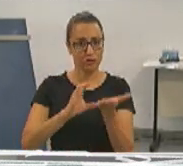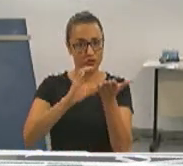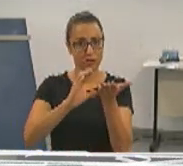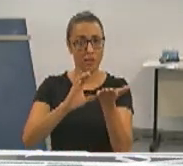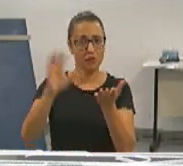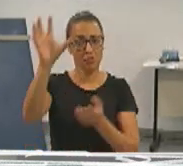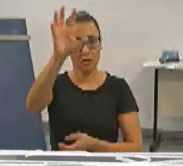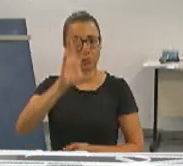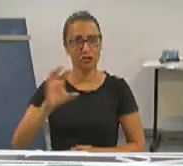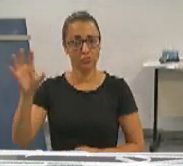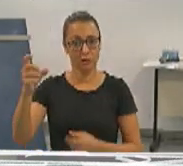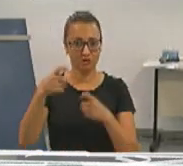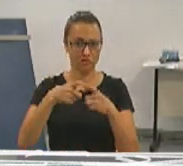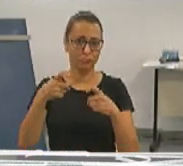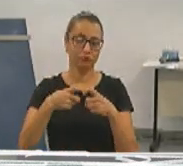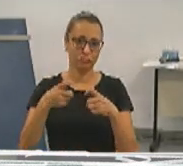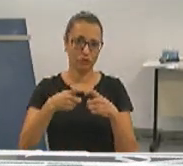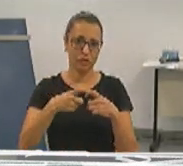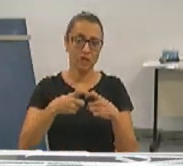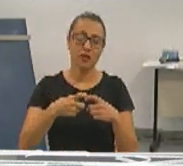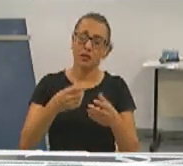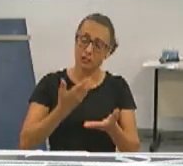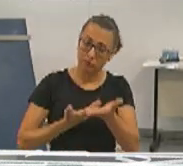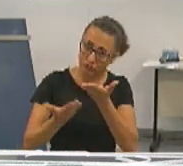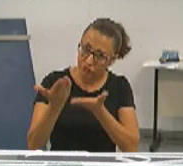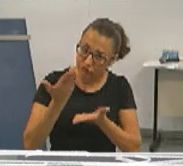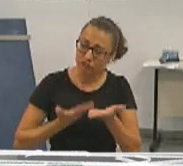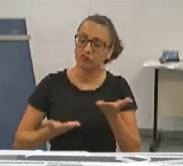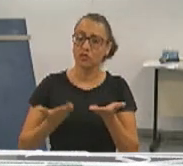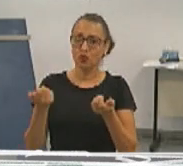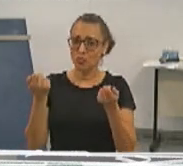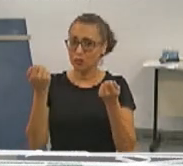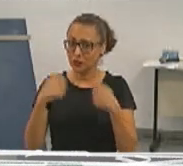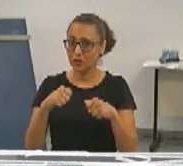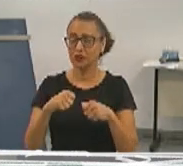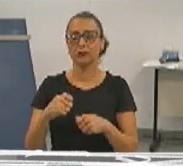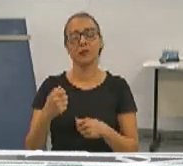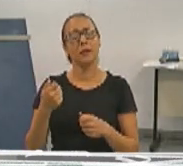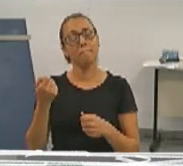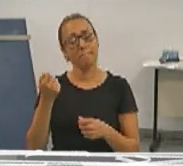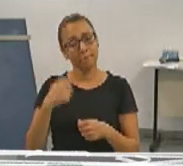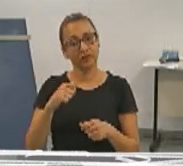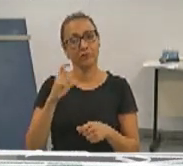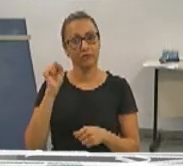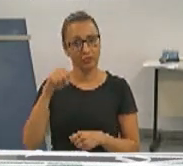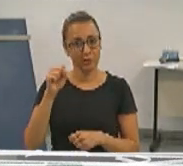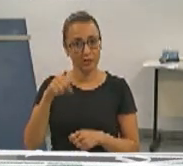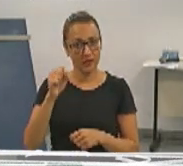Uma vez que a gente consiga fazer esse diálogo, é possível caracterizar disciplinas.